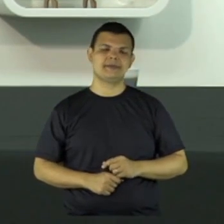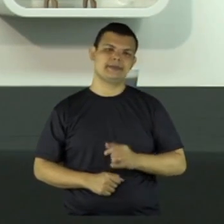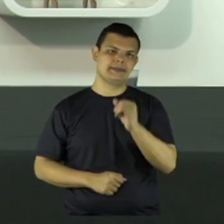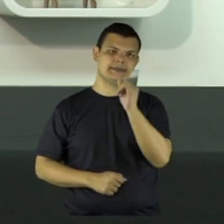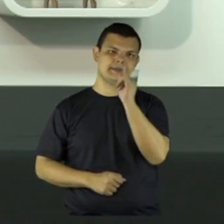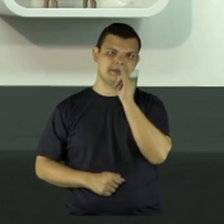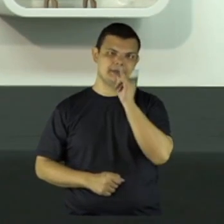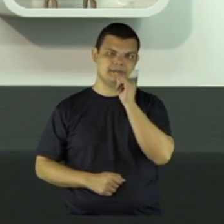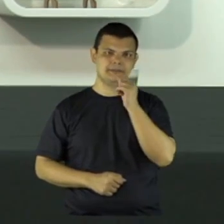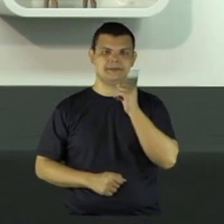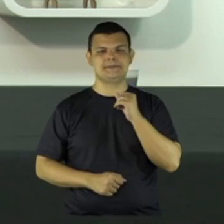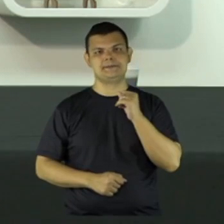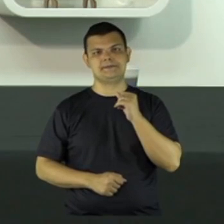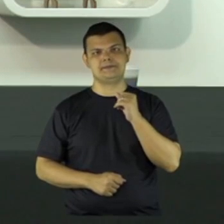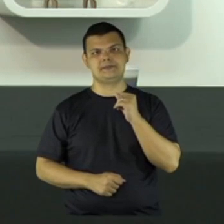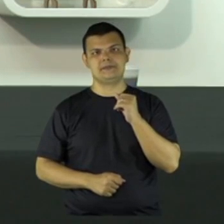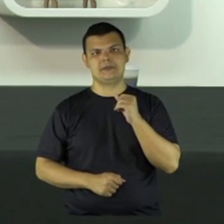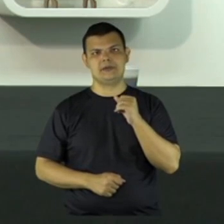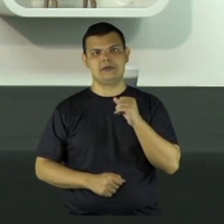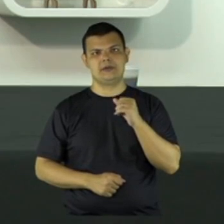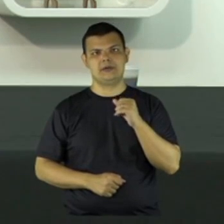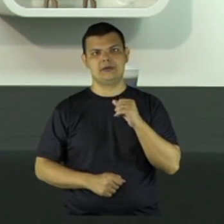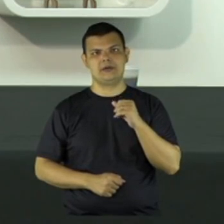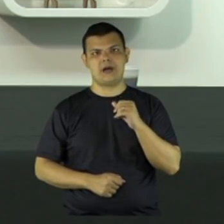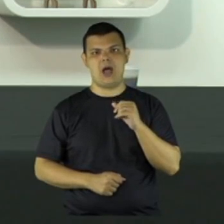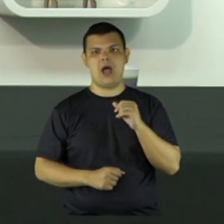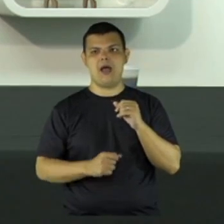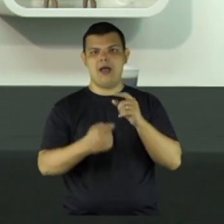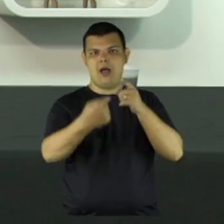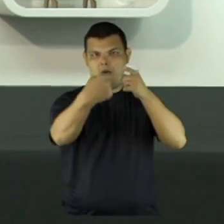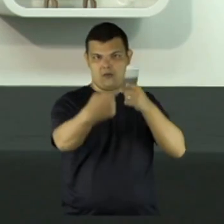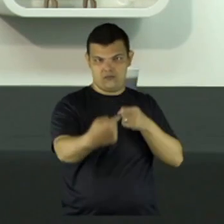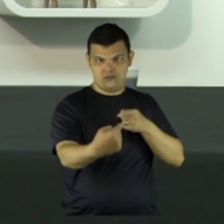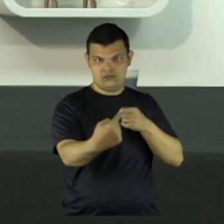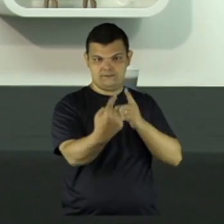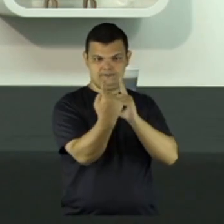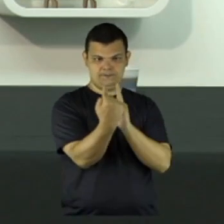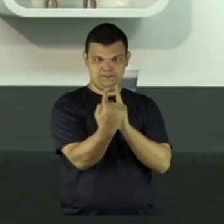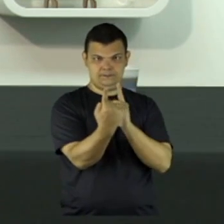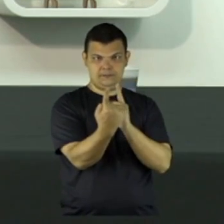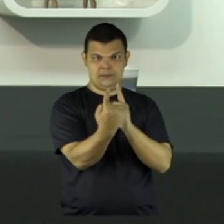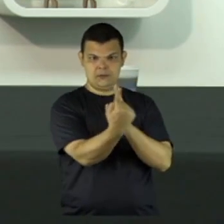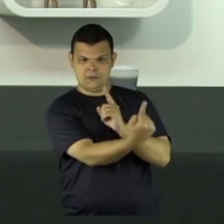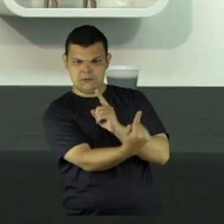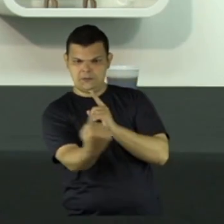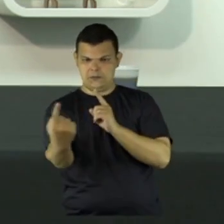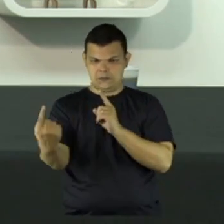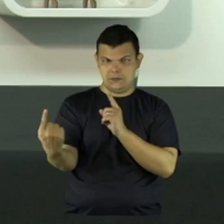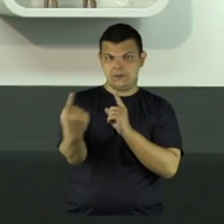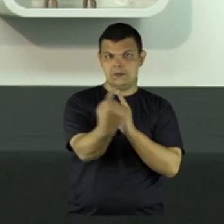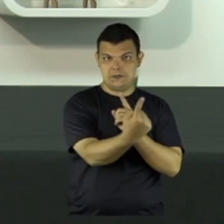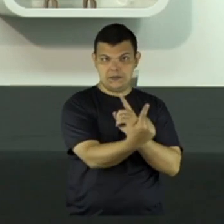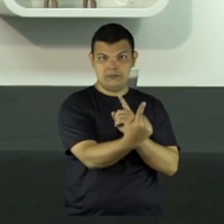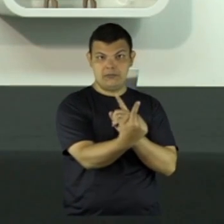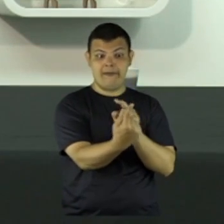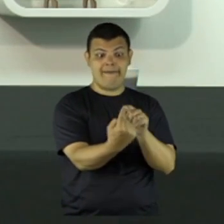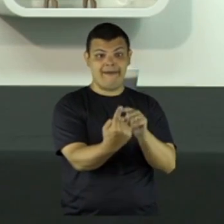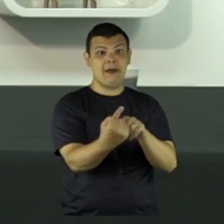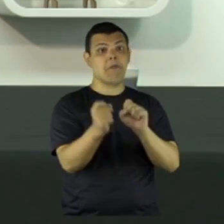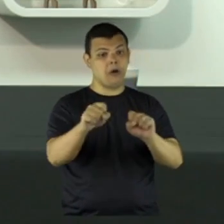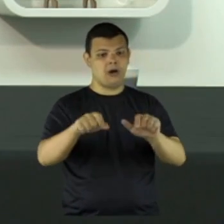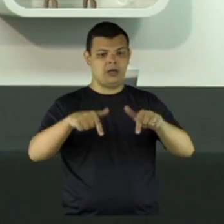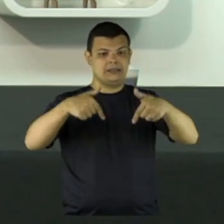exemplo, como tem o seu alvo, que é o seu oponente que se mexe, como tem ações de